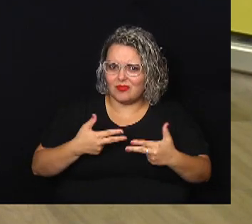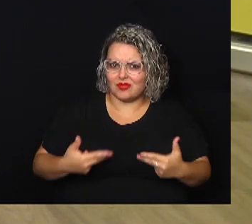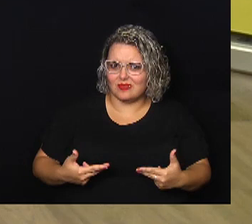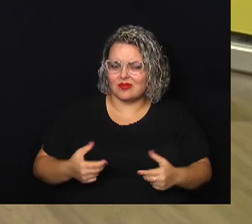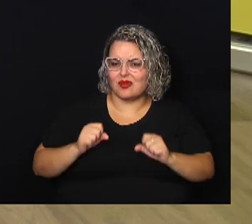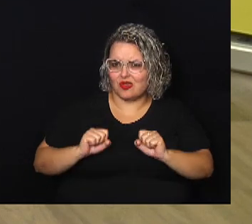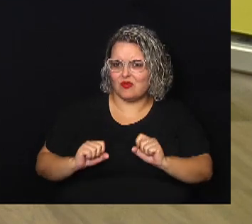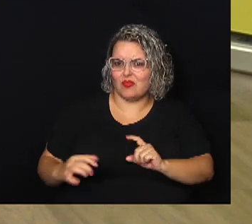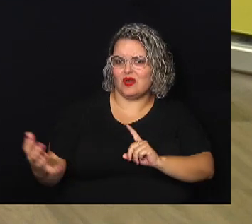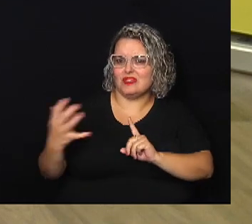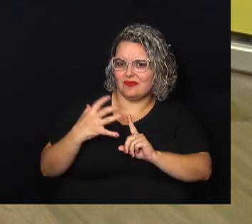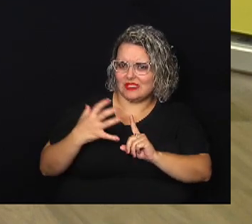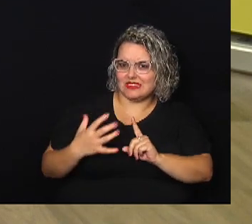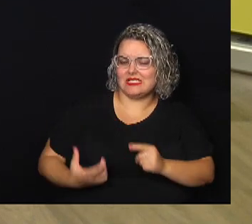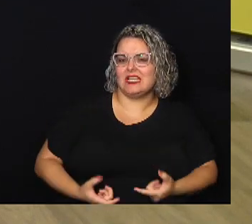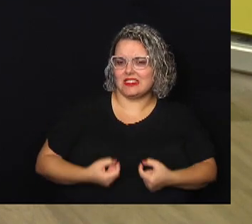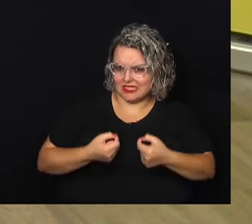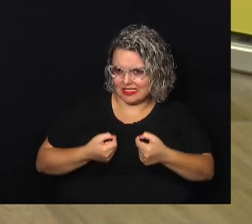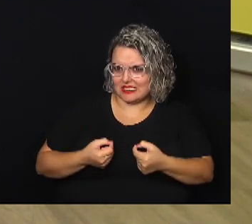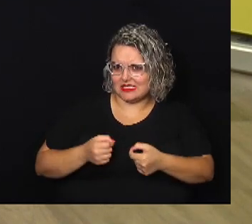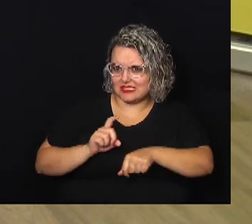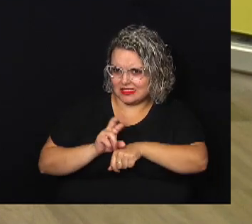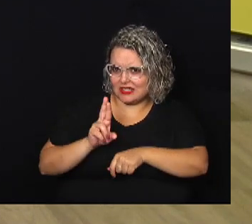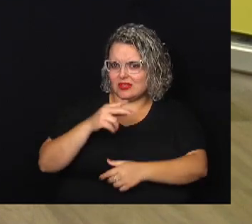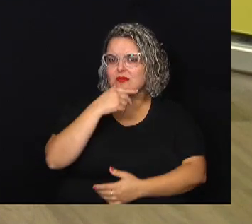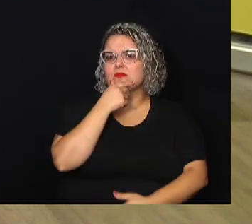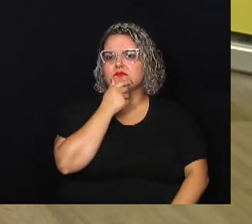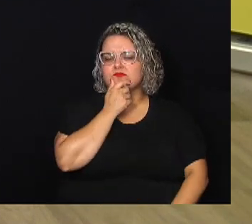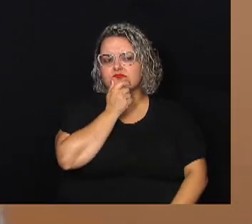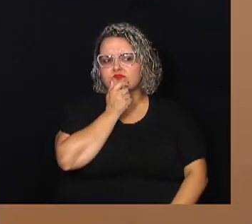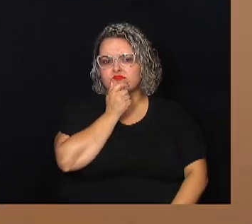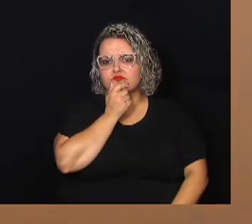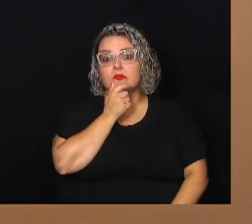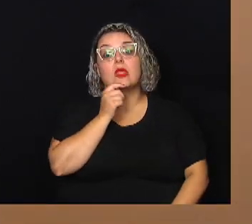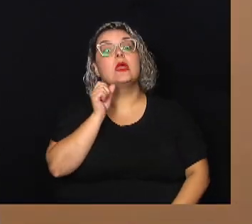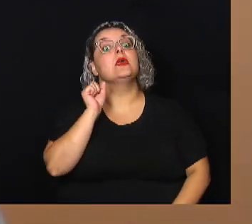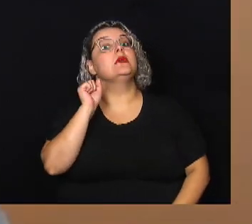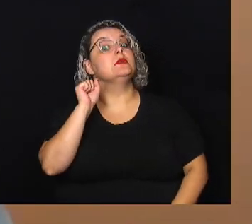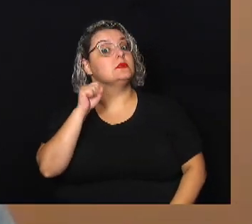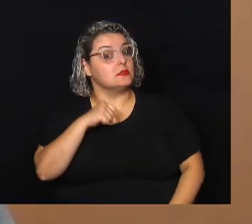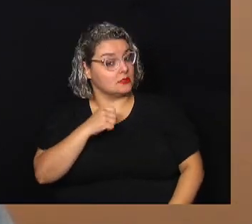câncer também, doutor? Sim, a gente sabe que sim.